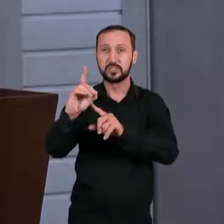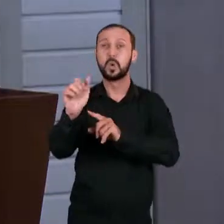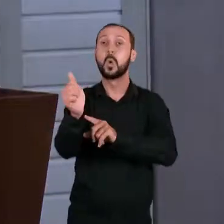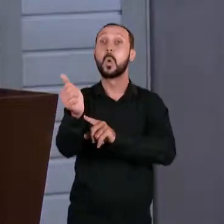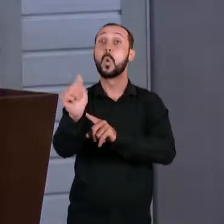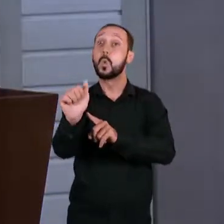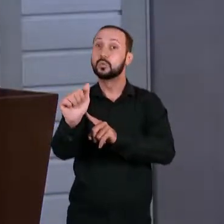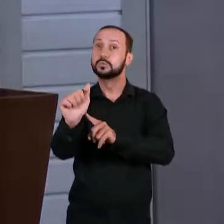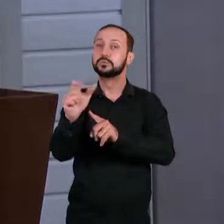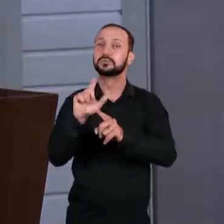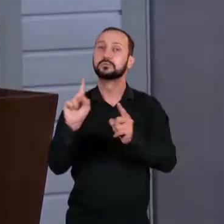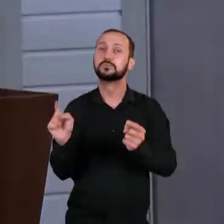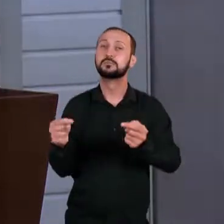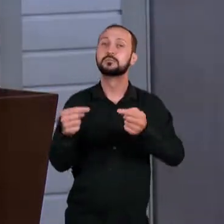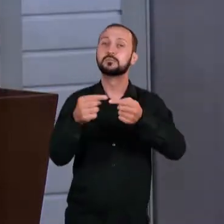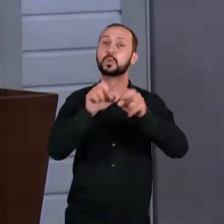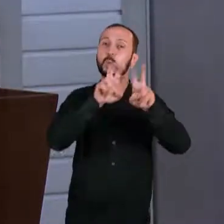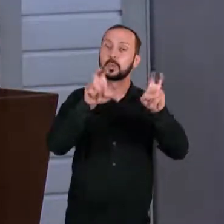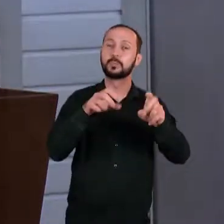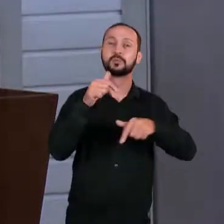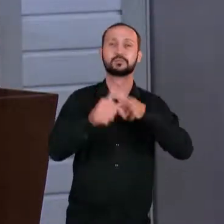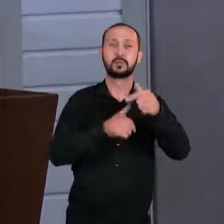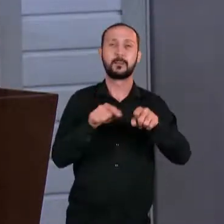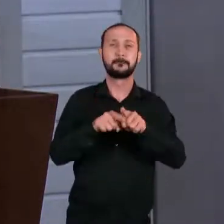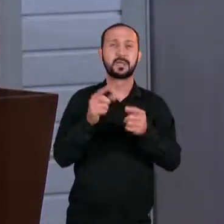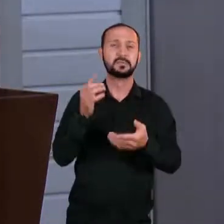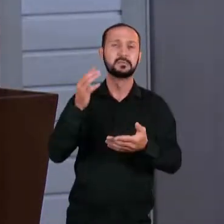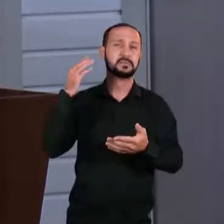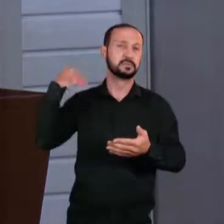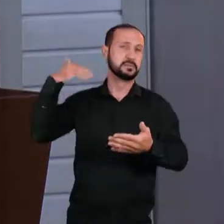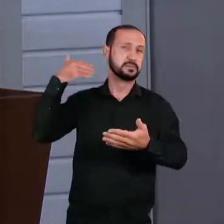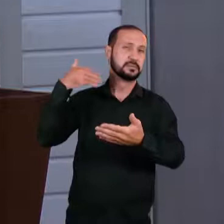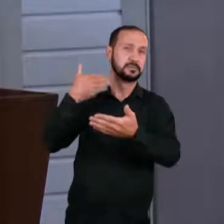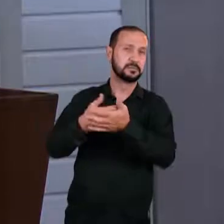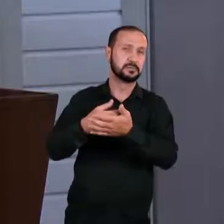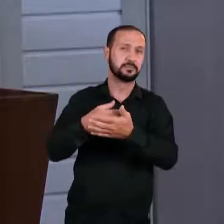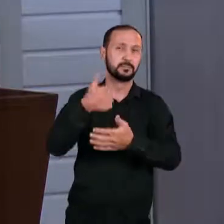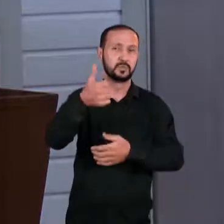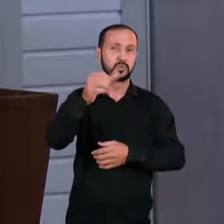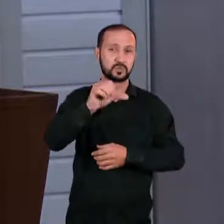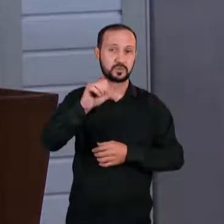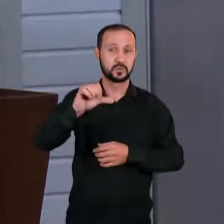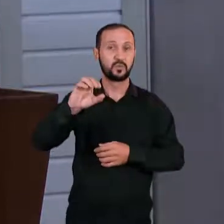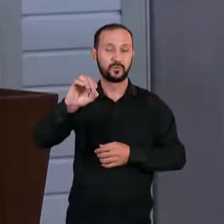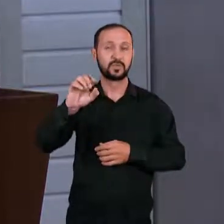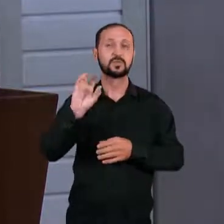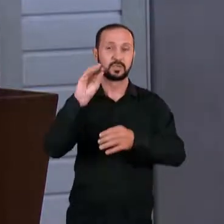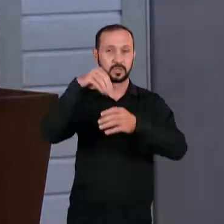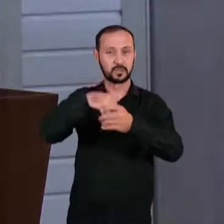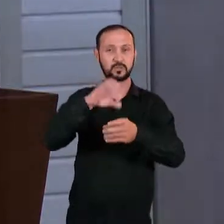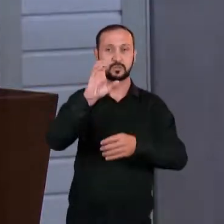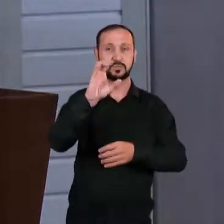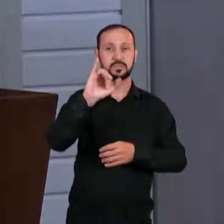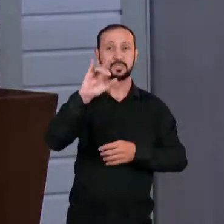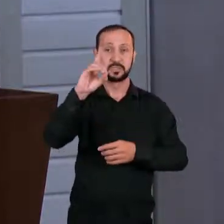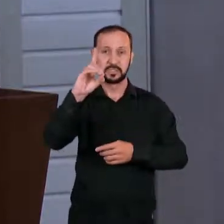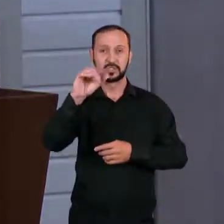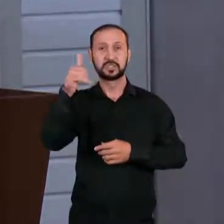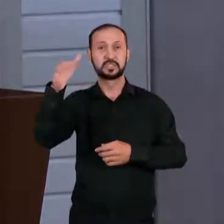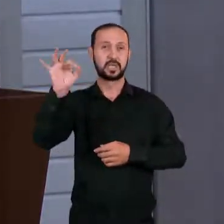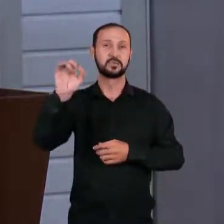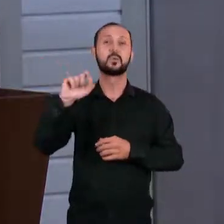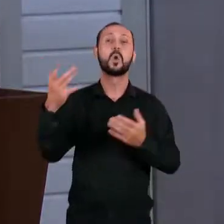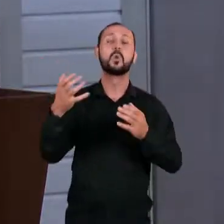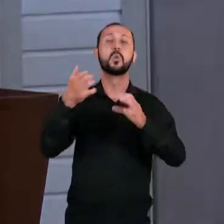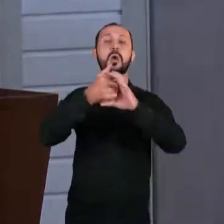dos transtornos relacionados ao trabalho, mas ela já era citada desde a década de 90 pela CID-10. O que então são as características que a gente define